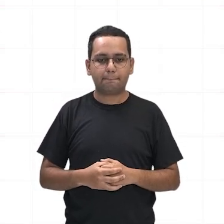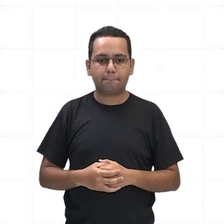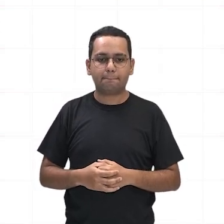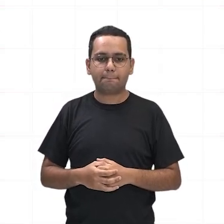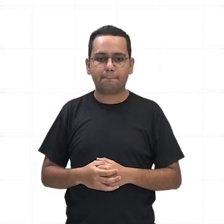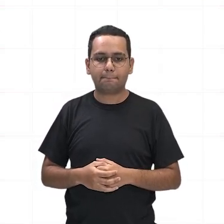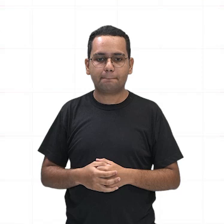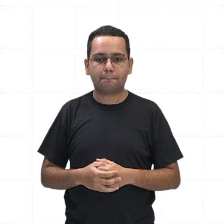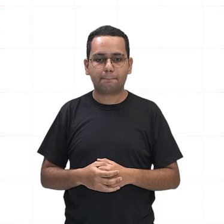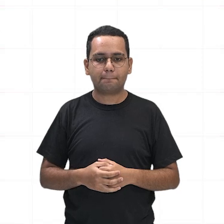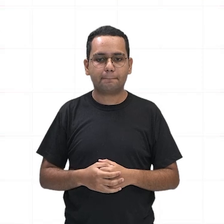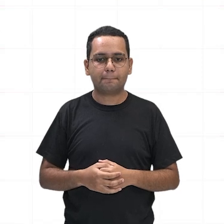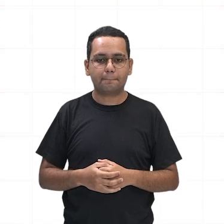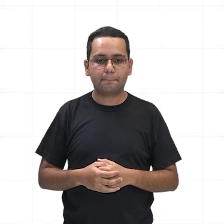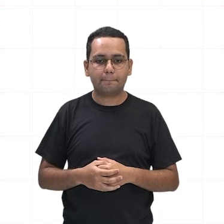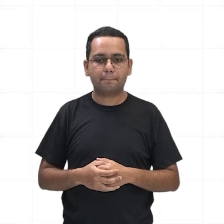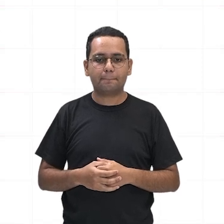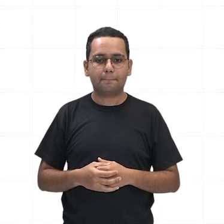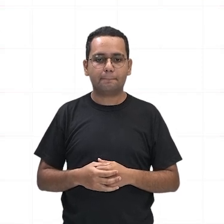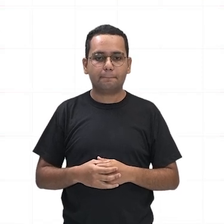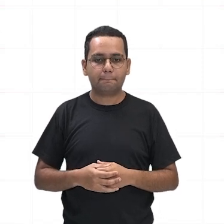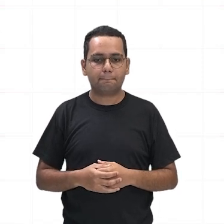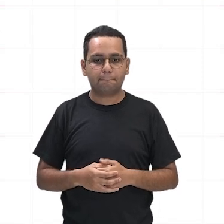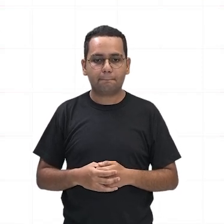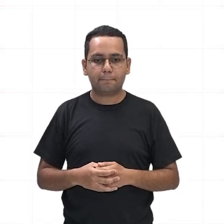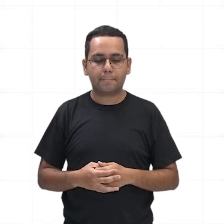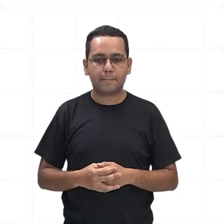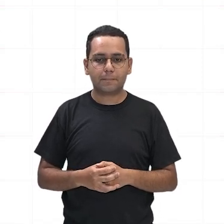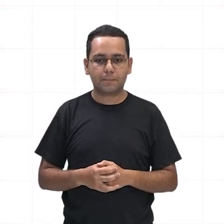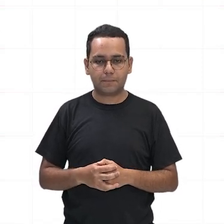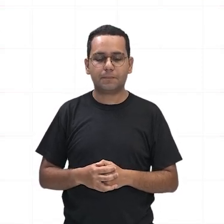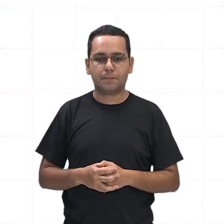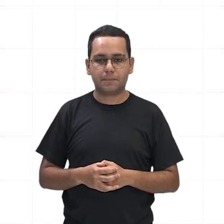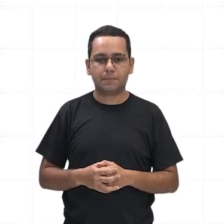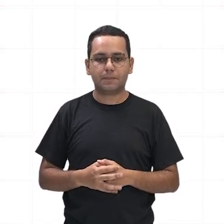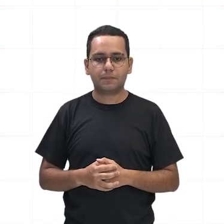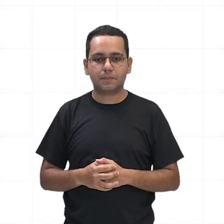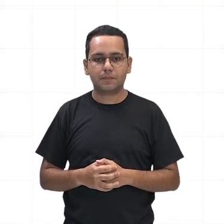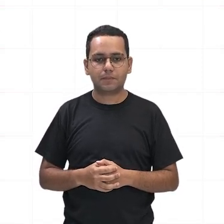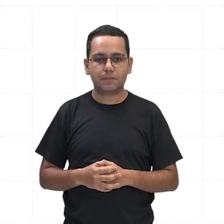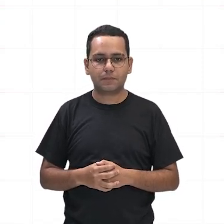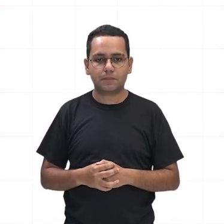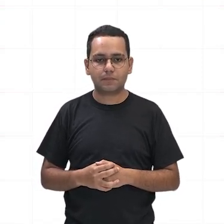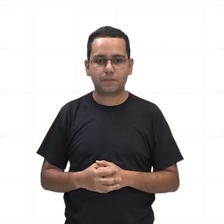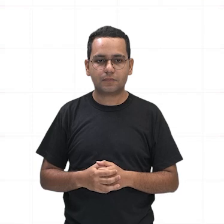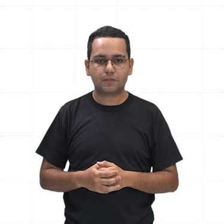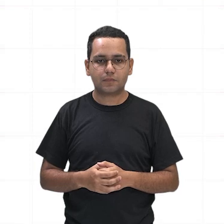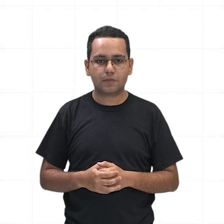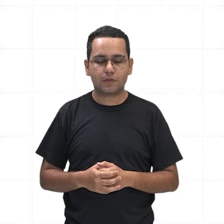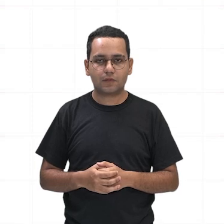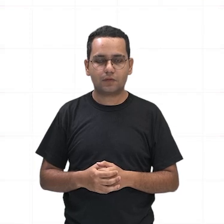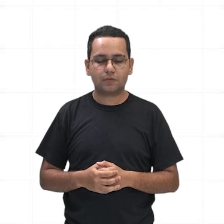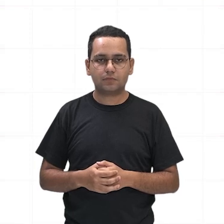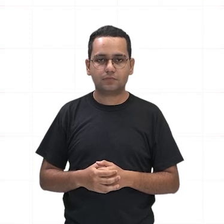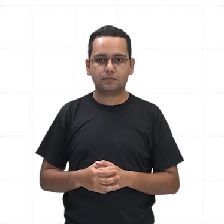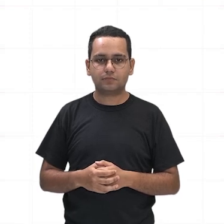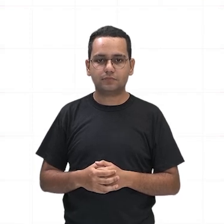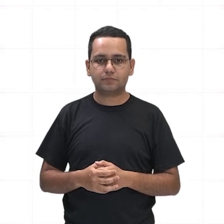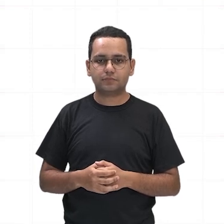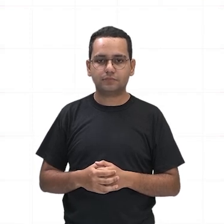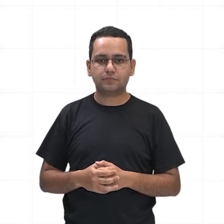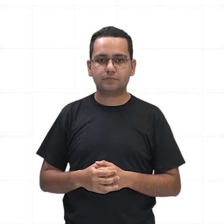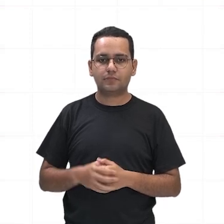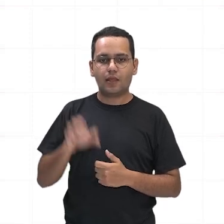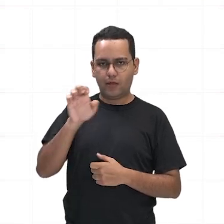em tempo de guerra, tá? Nessa parte, então, da Europa, temos, então, aí a entrada